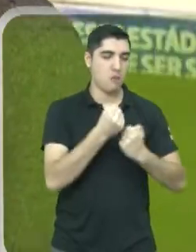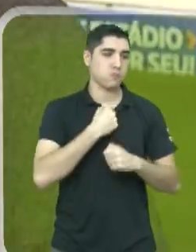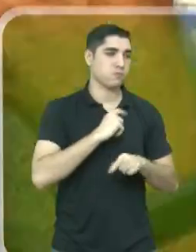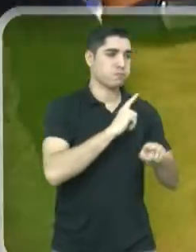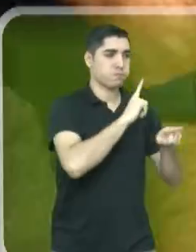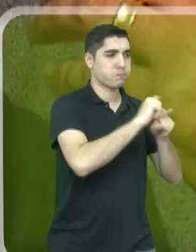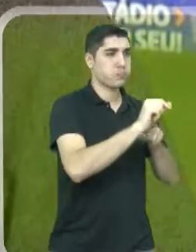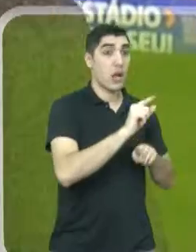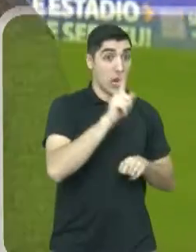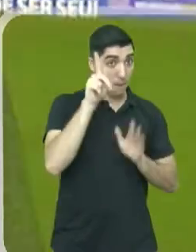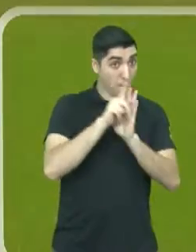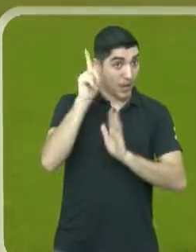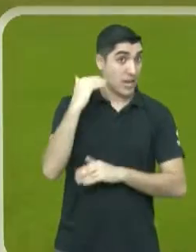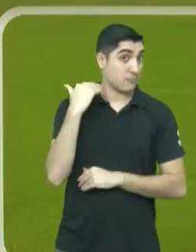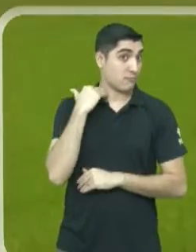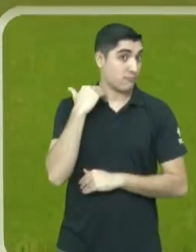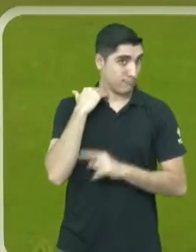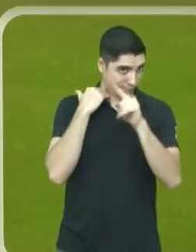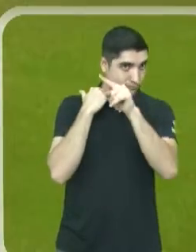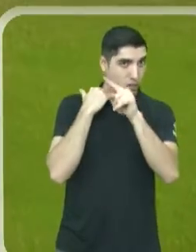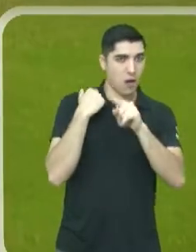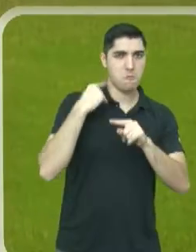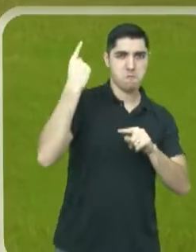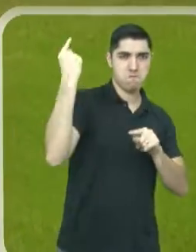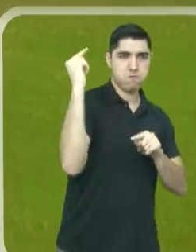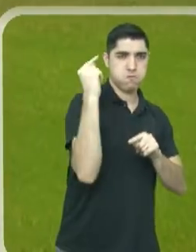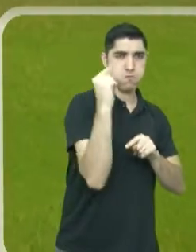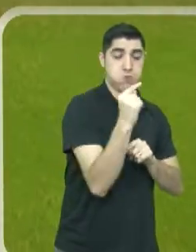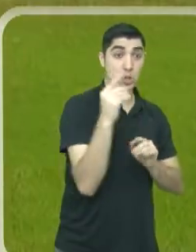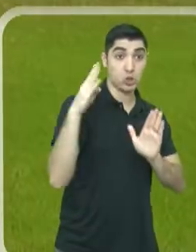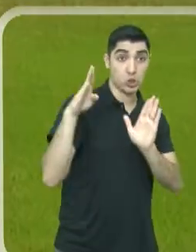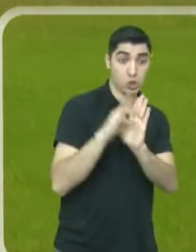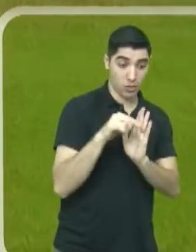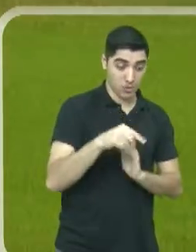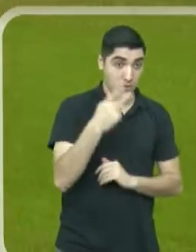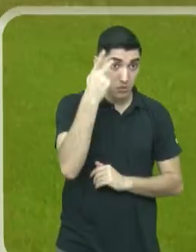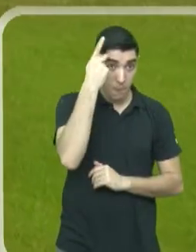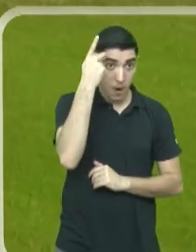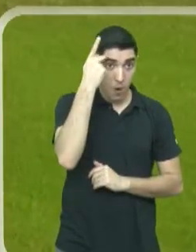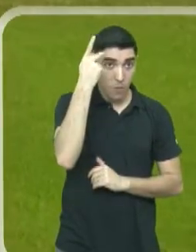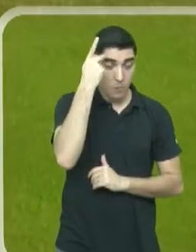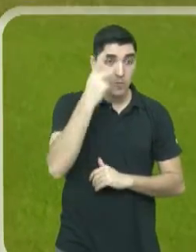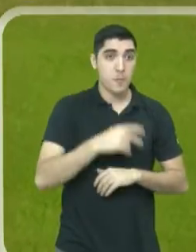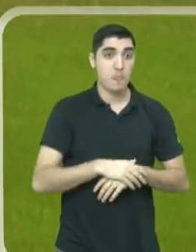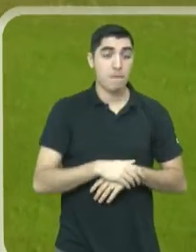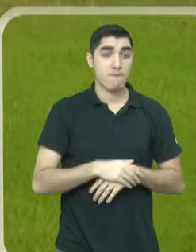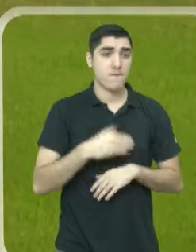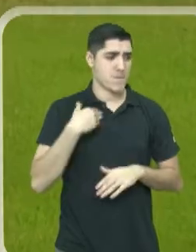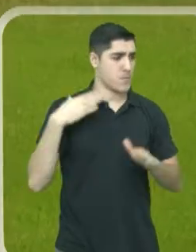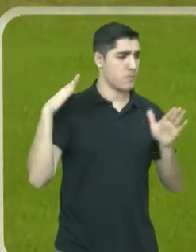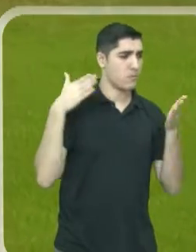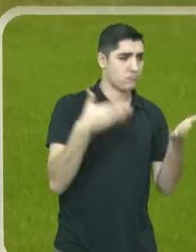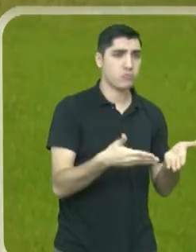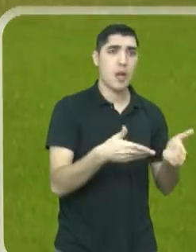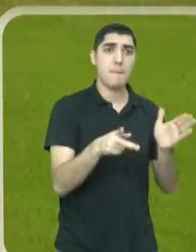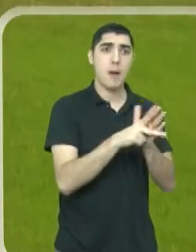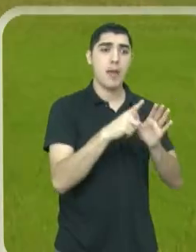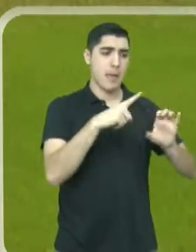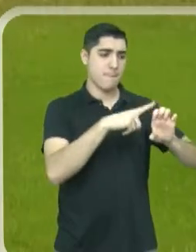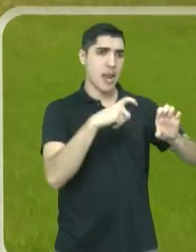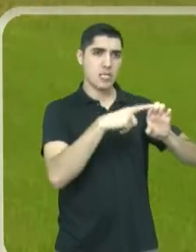lá em Juiz de Fora, vim para São Paulo, praticamente invadiu o escritório do